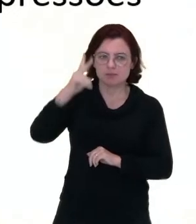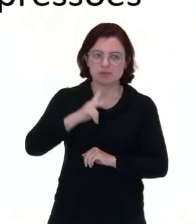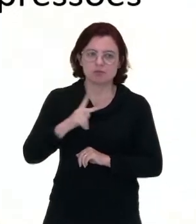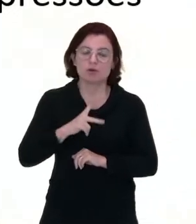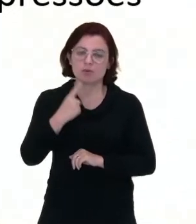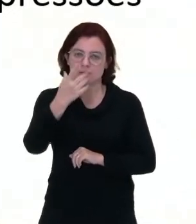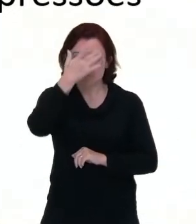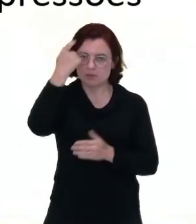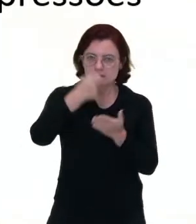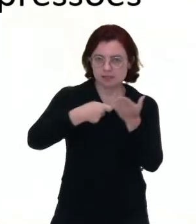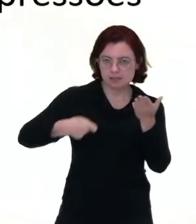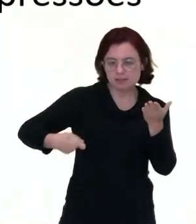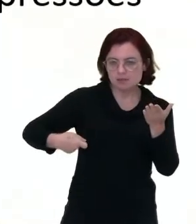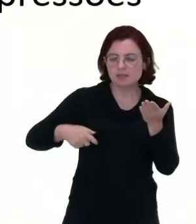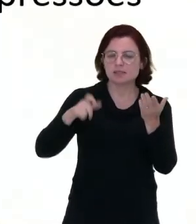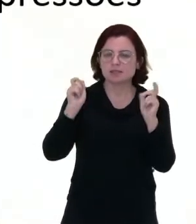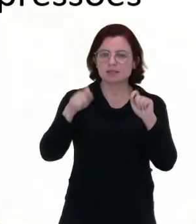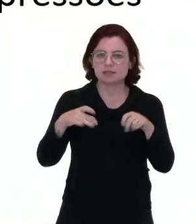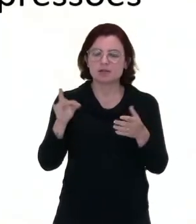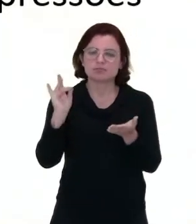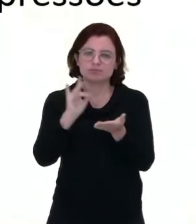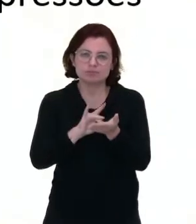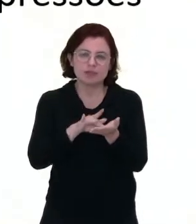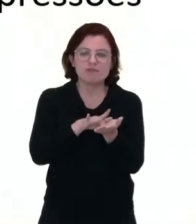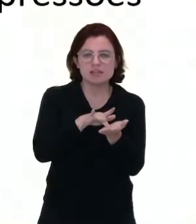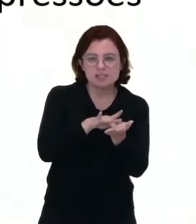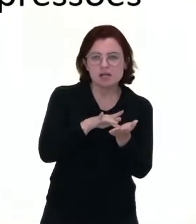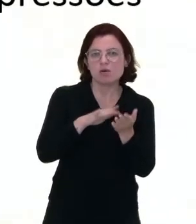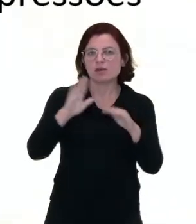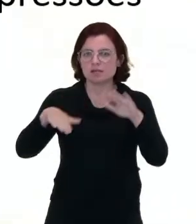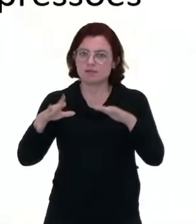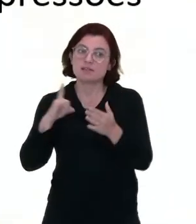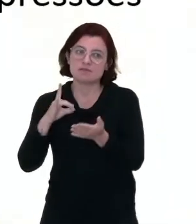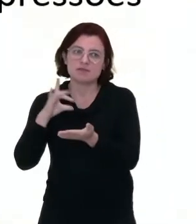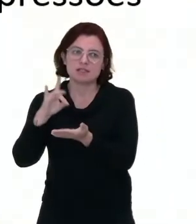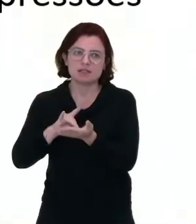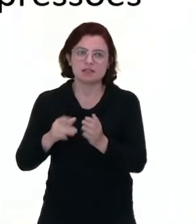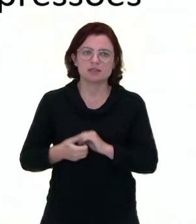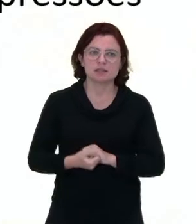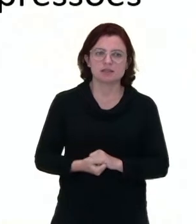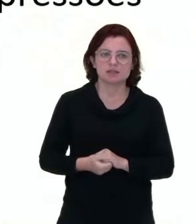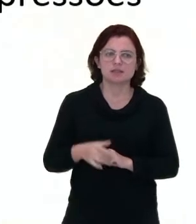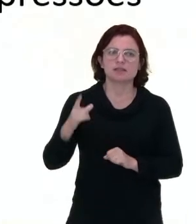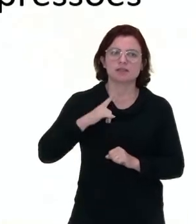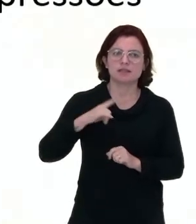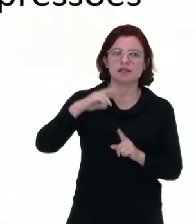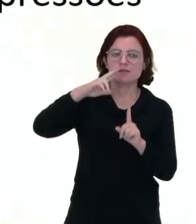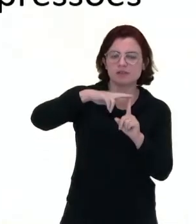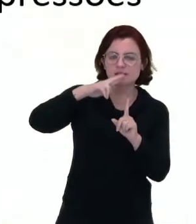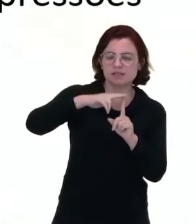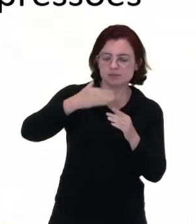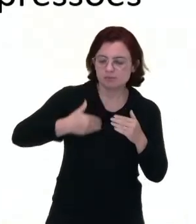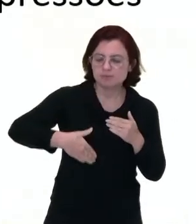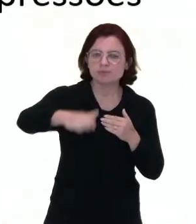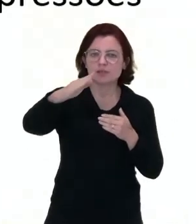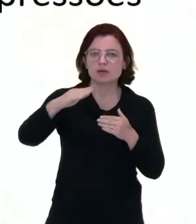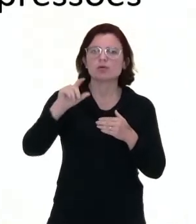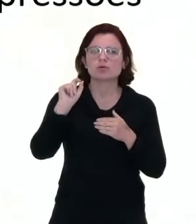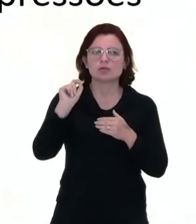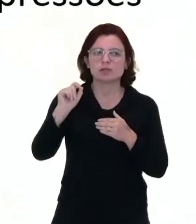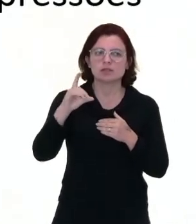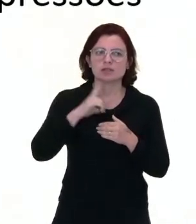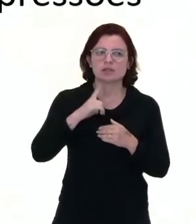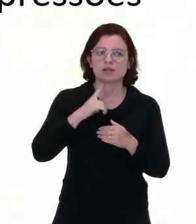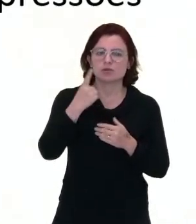pode criar uma narrativa ficcional ou não e tomar, a referência a partir, por exemplo, de um